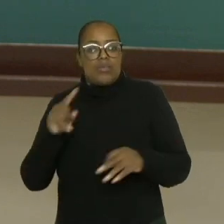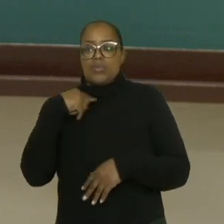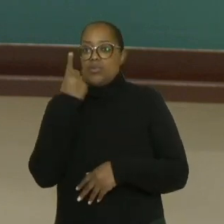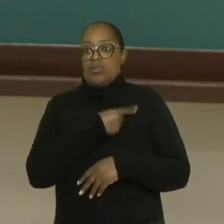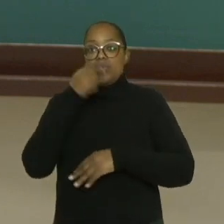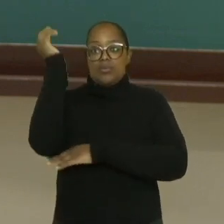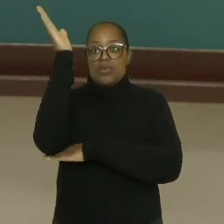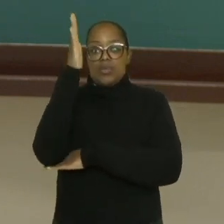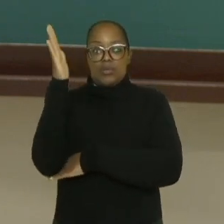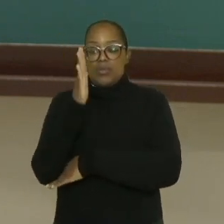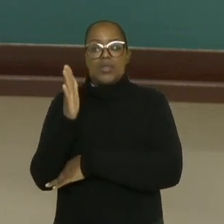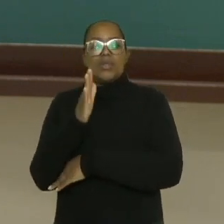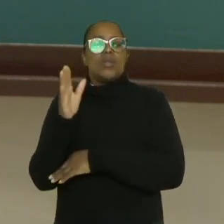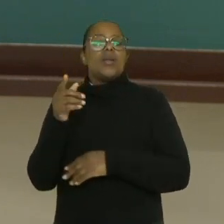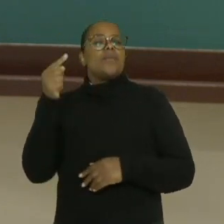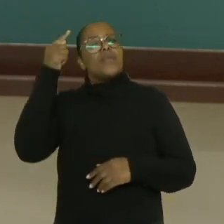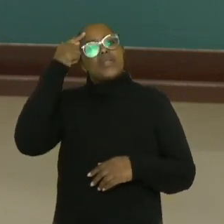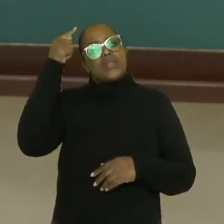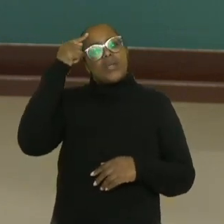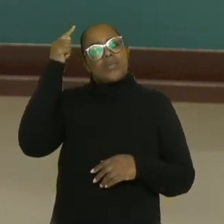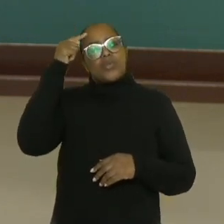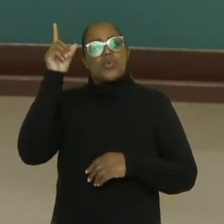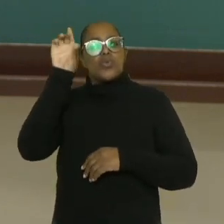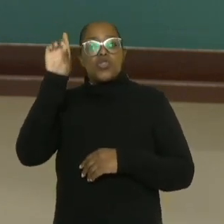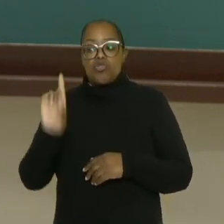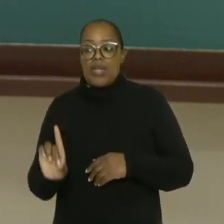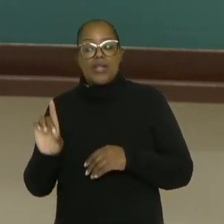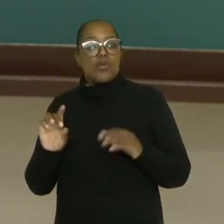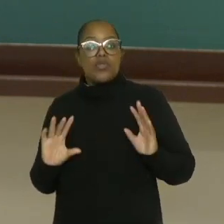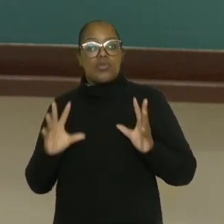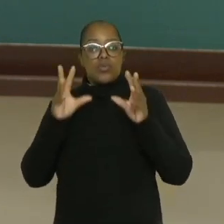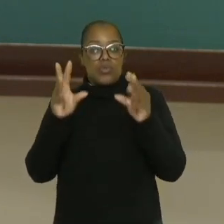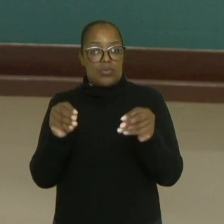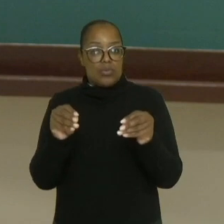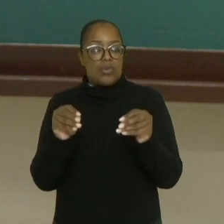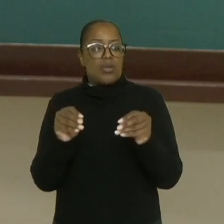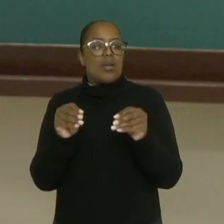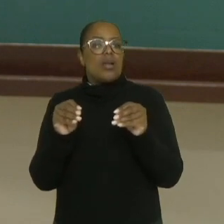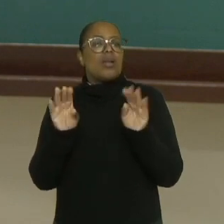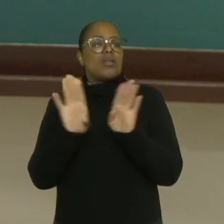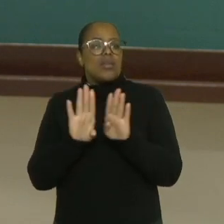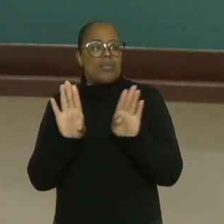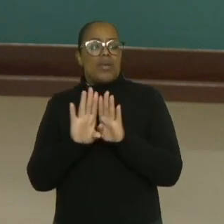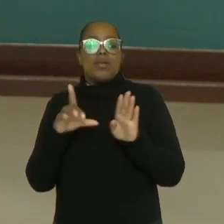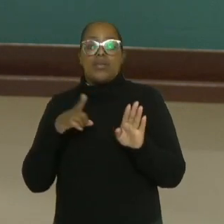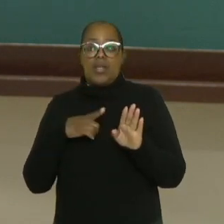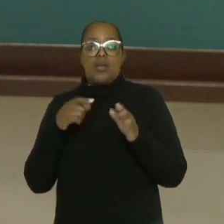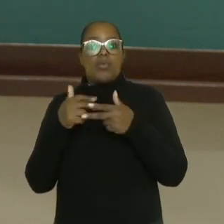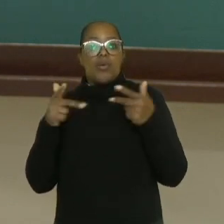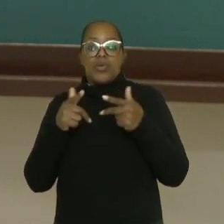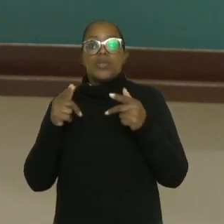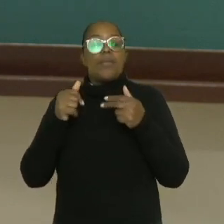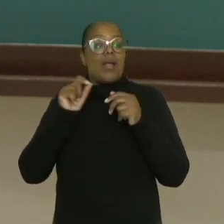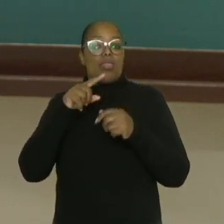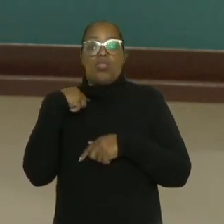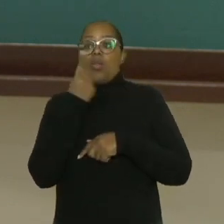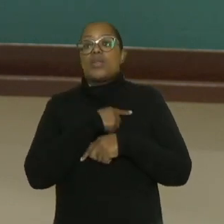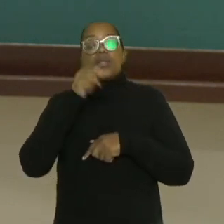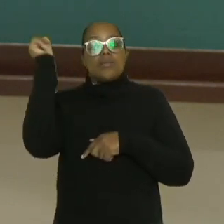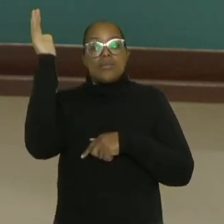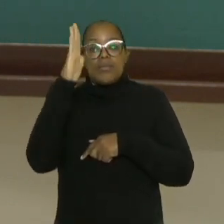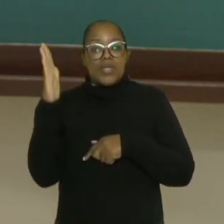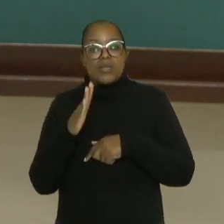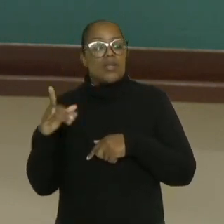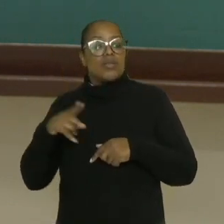brasileiros, esperamos que os mesmos direitos sejam garantidos a todos. Além disto, há uma crença de que para ser brasileiro existe um conjunto